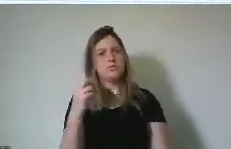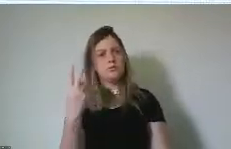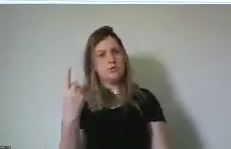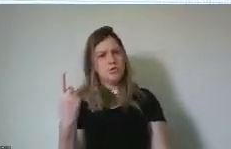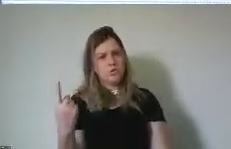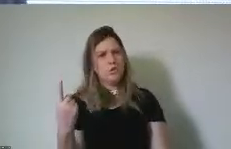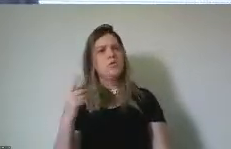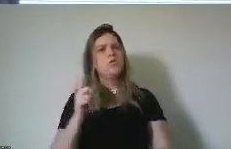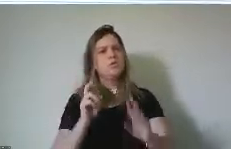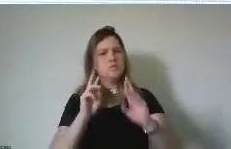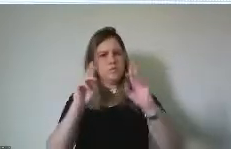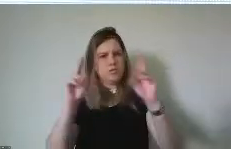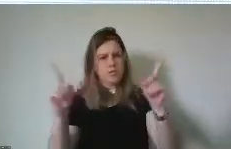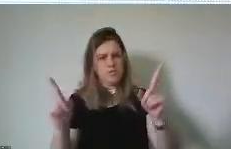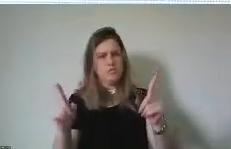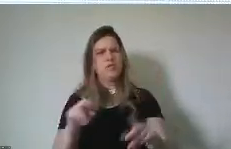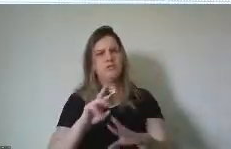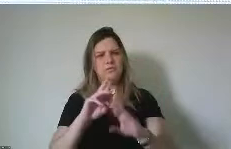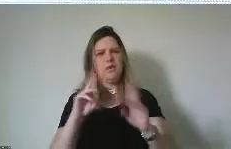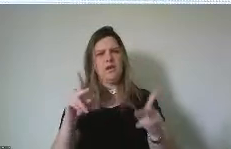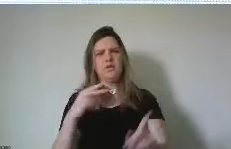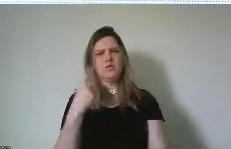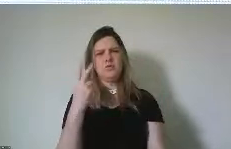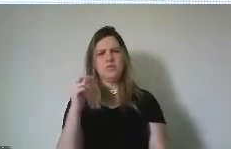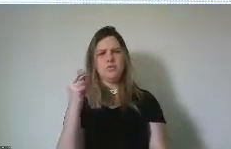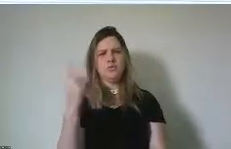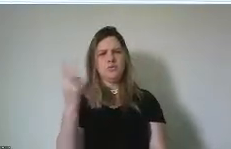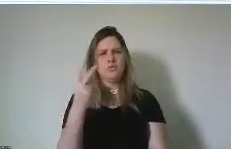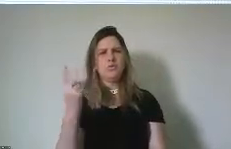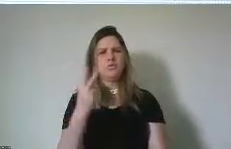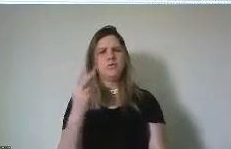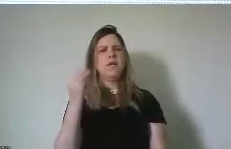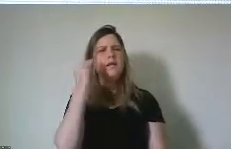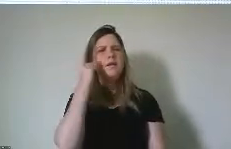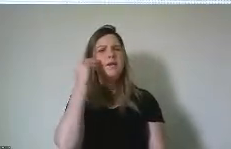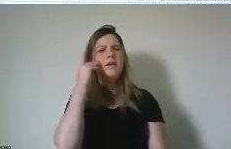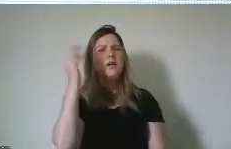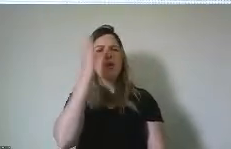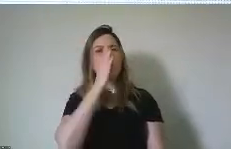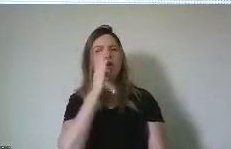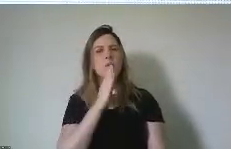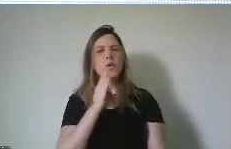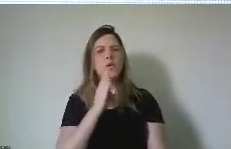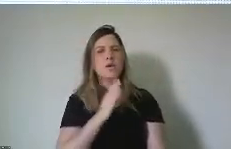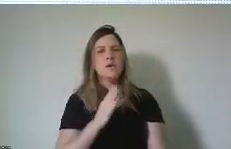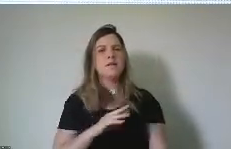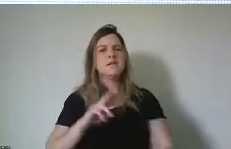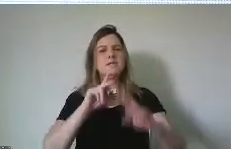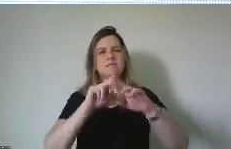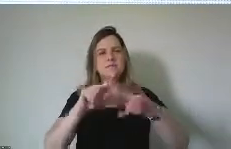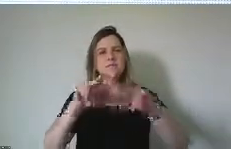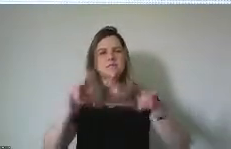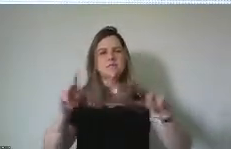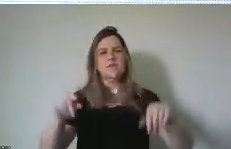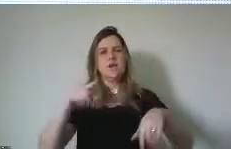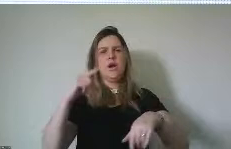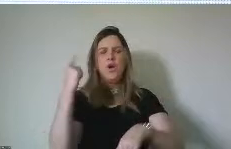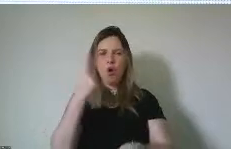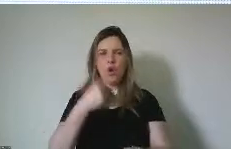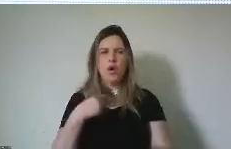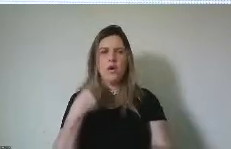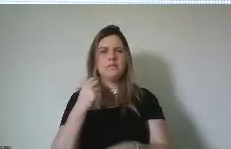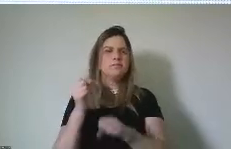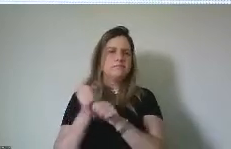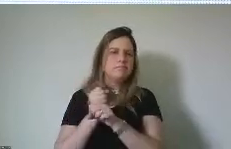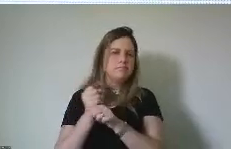ao longo 2022 na região Nordeste o Brasil atendeu durante várias horas do ano a